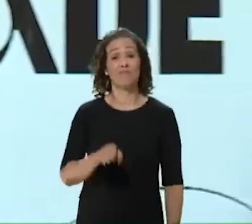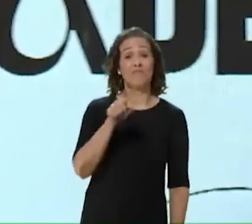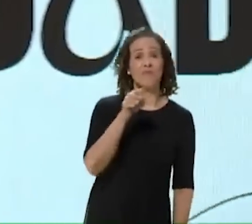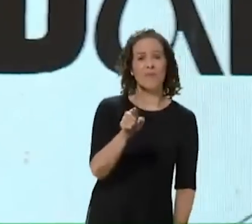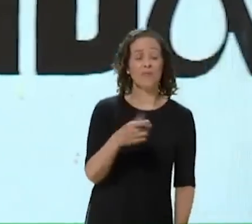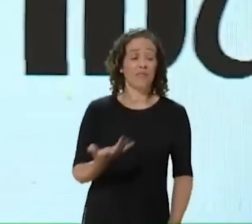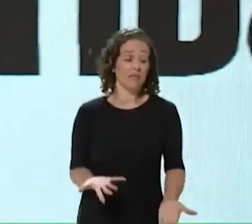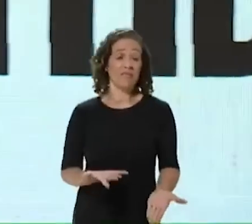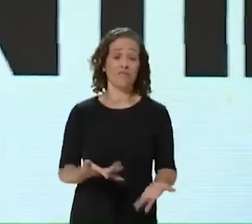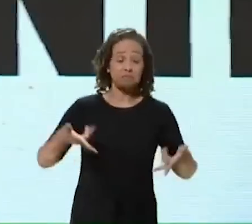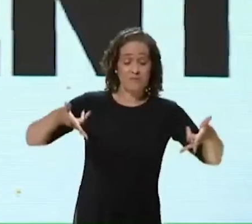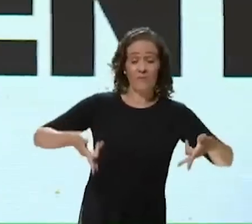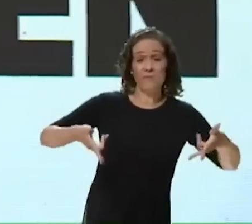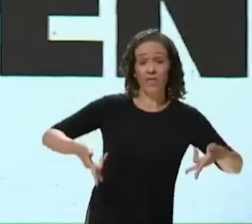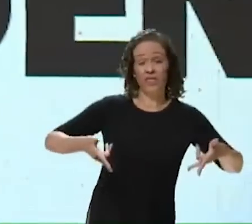guindaste de manhã.